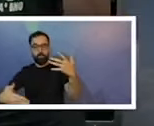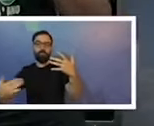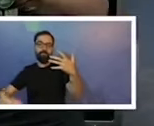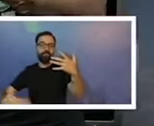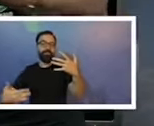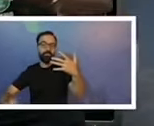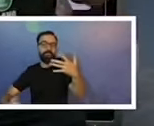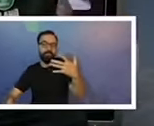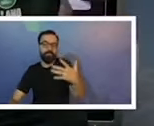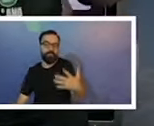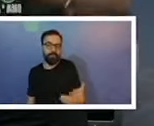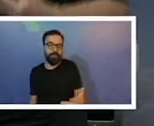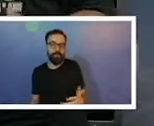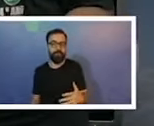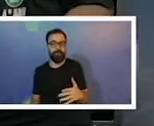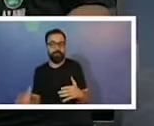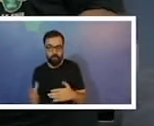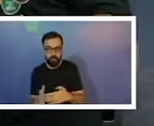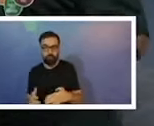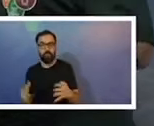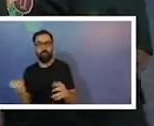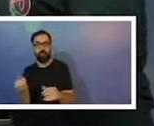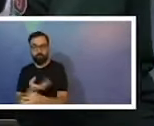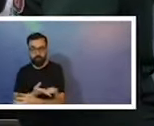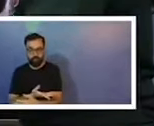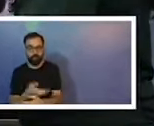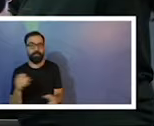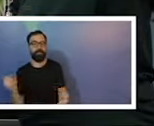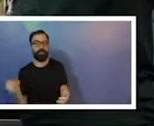até terminar essa cadeia alimentar.